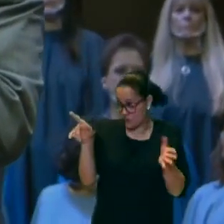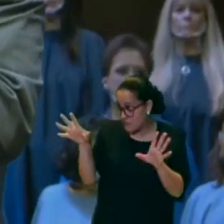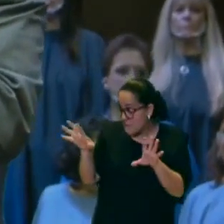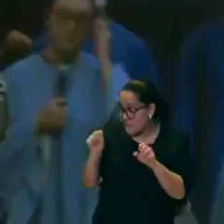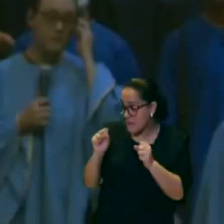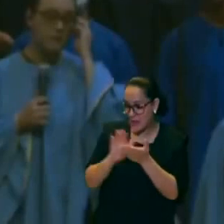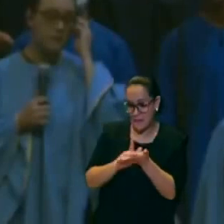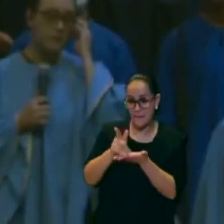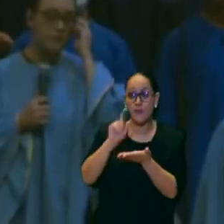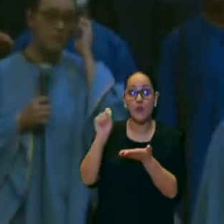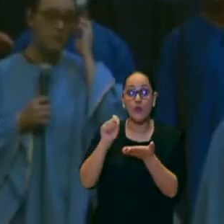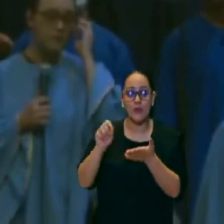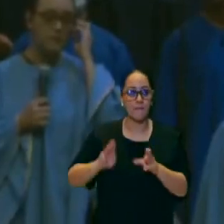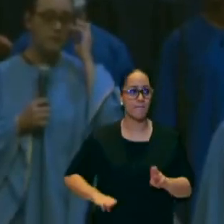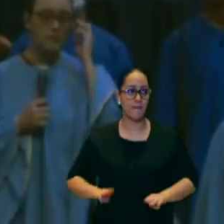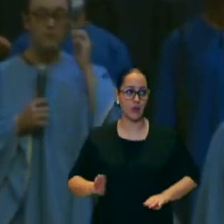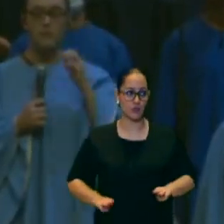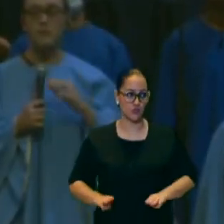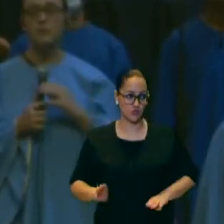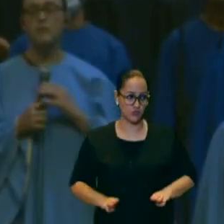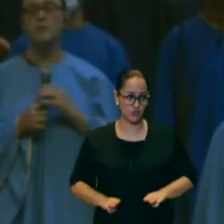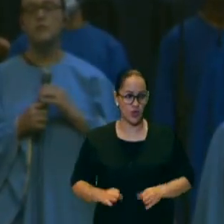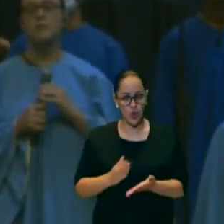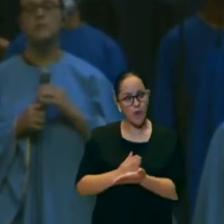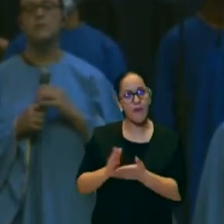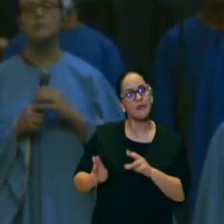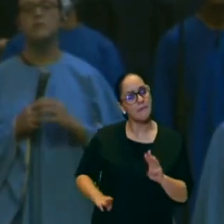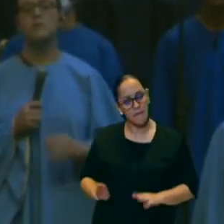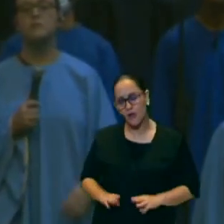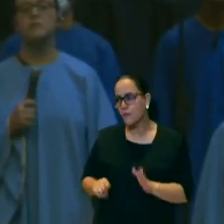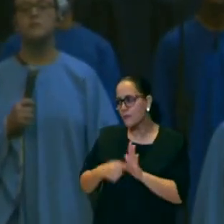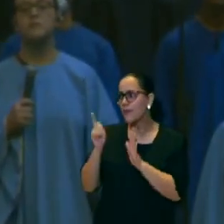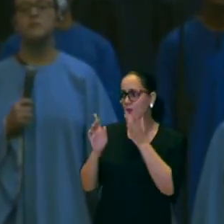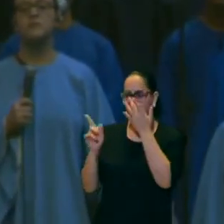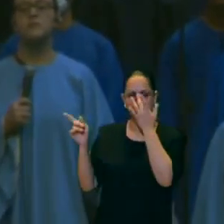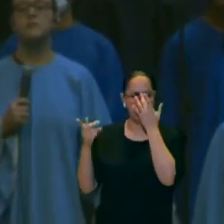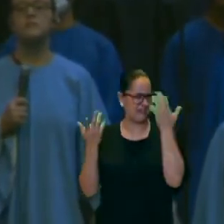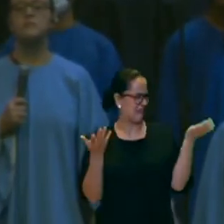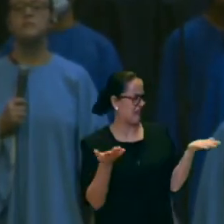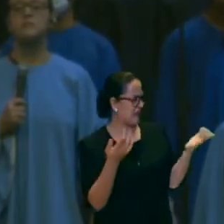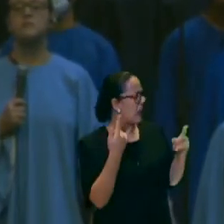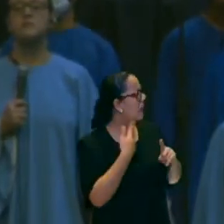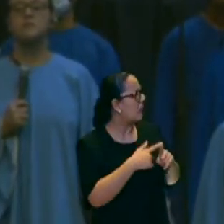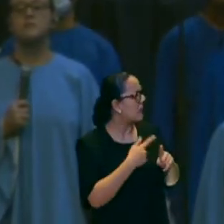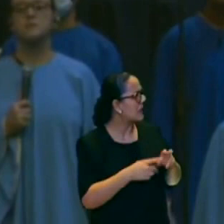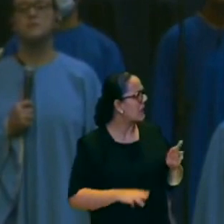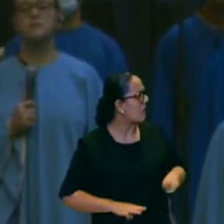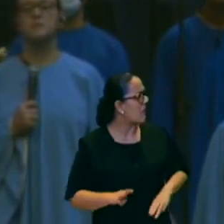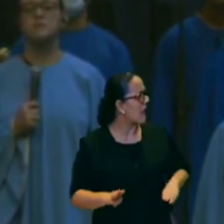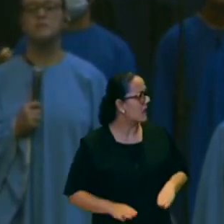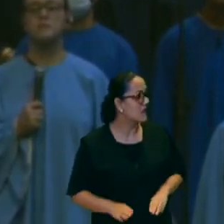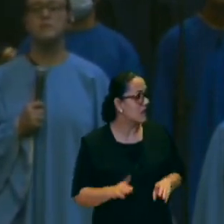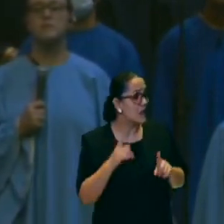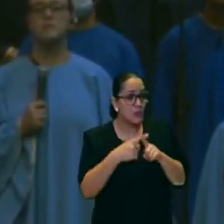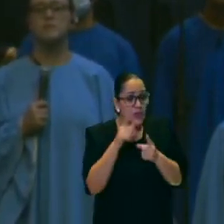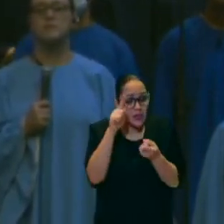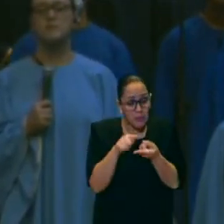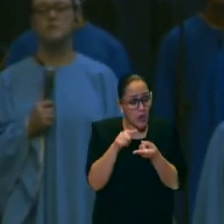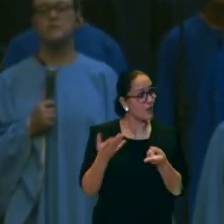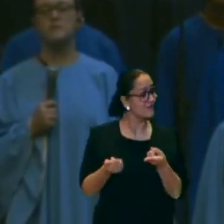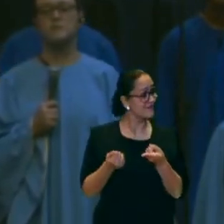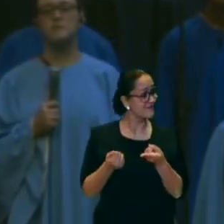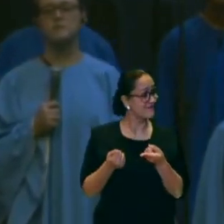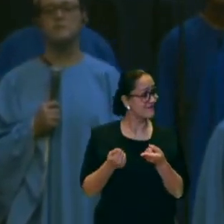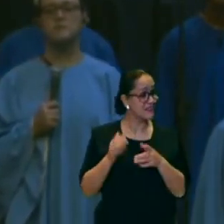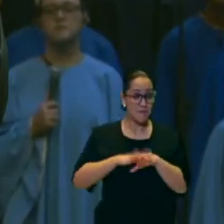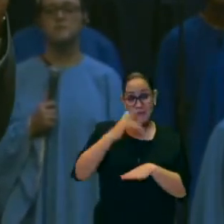Bíblia no Evangelho de Marcos e vai começar a ler. Você vai perguntar: por que o Evangelho de Marcos? Porque é o menor. E você vai